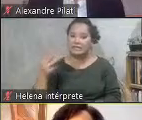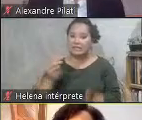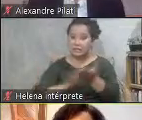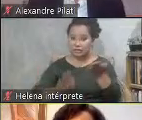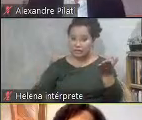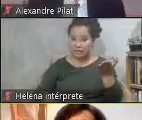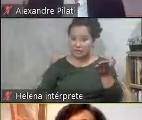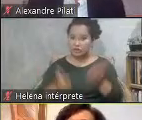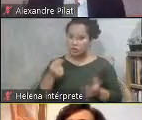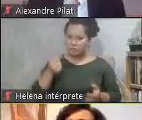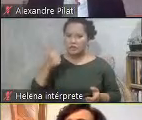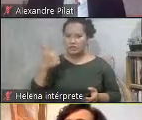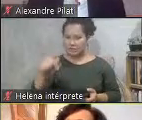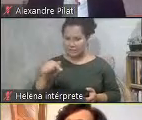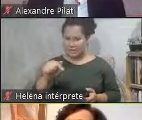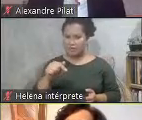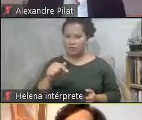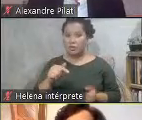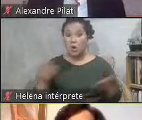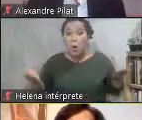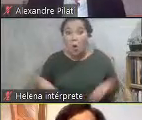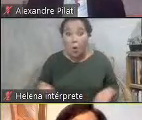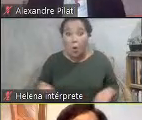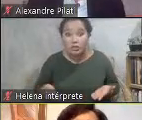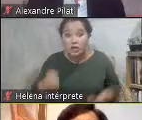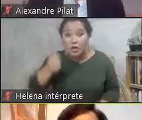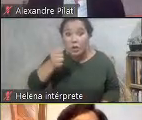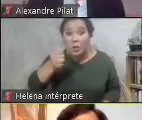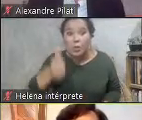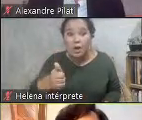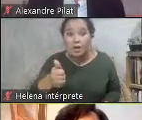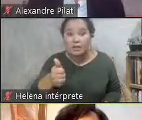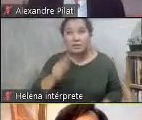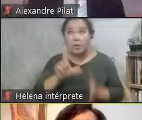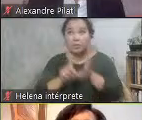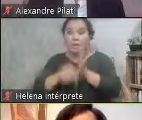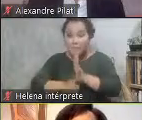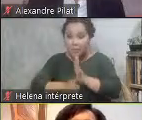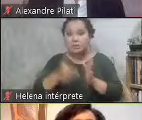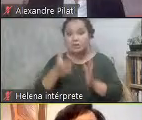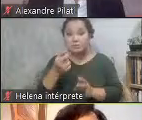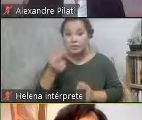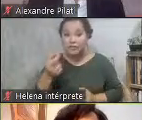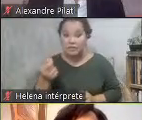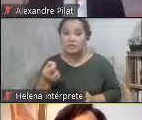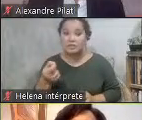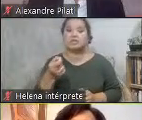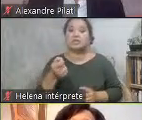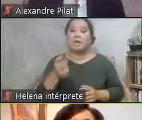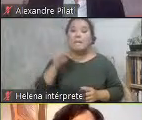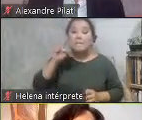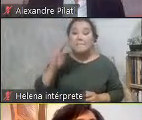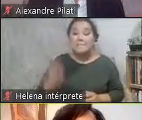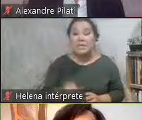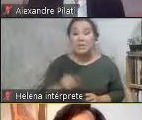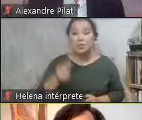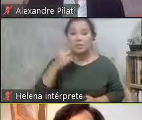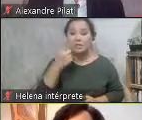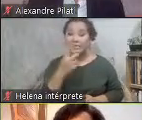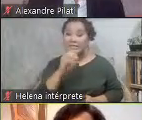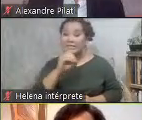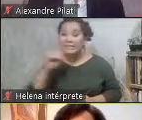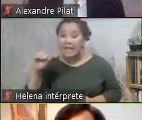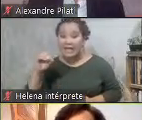havíamos avançado, para quase 1.100 atividades em 2020, com aproximadamente 20